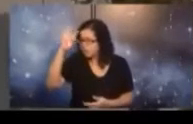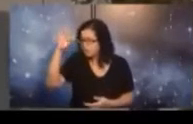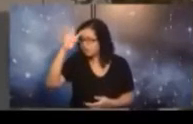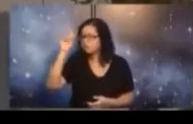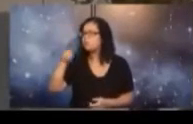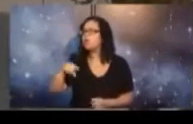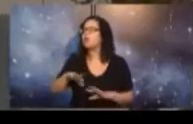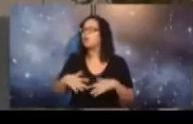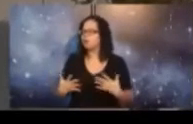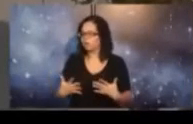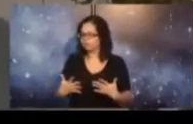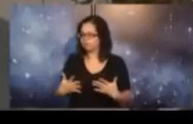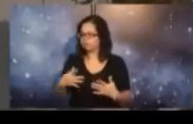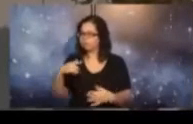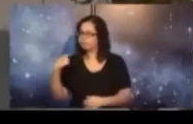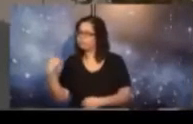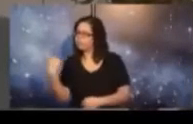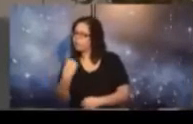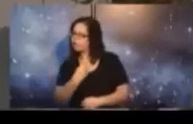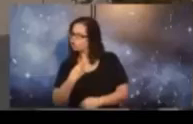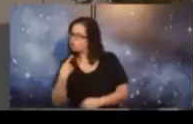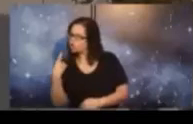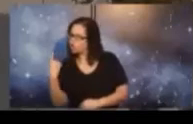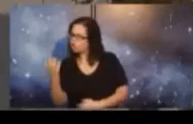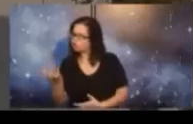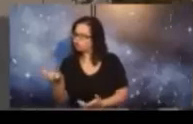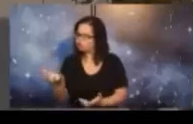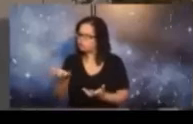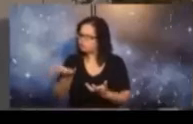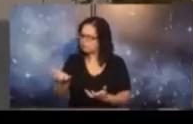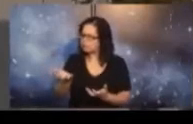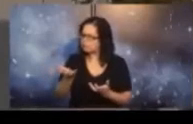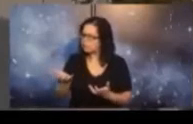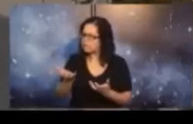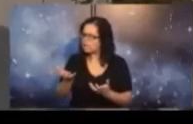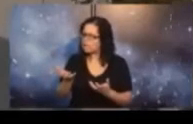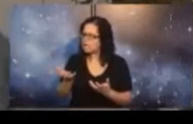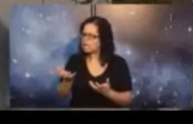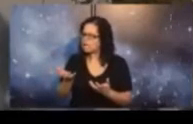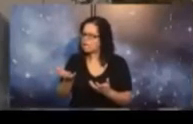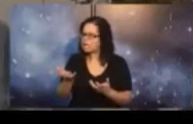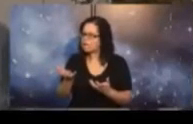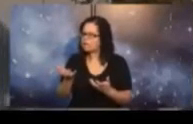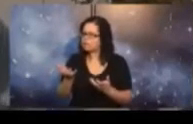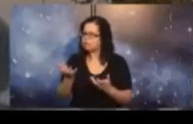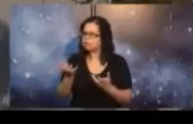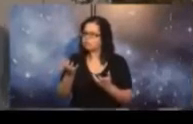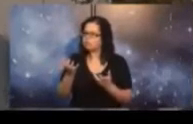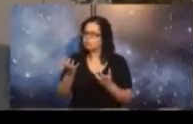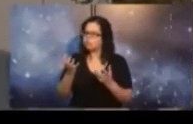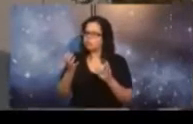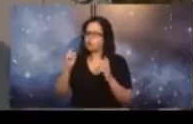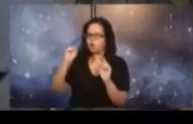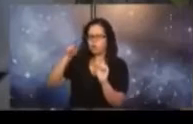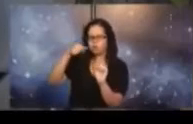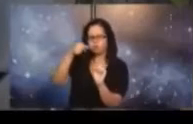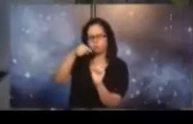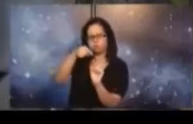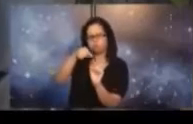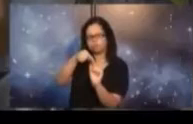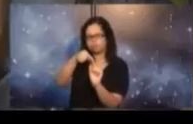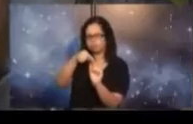é: nós queremos fins, nós queremos